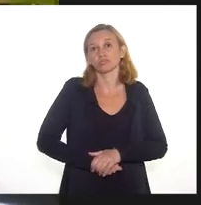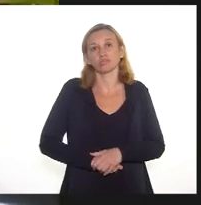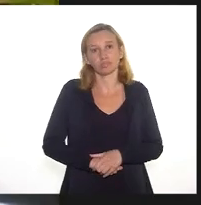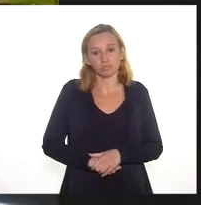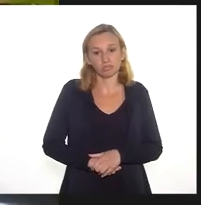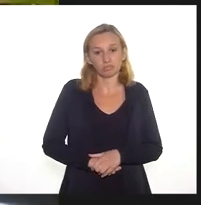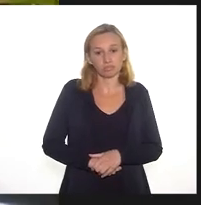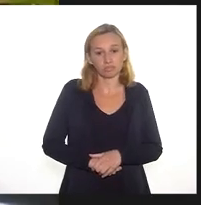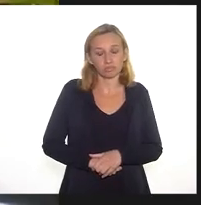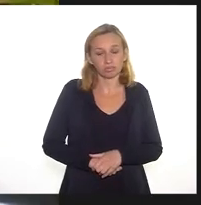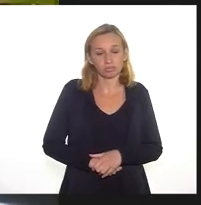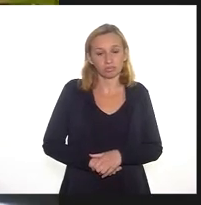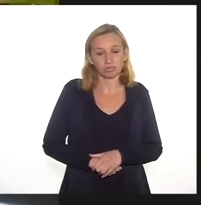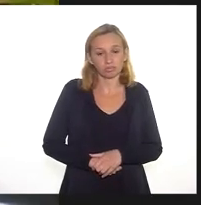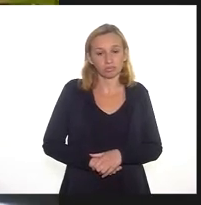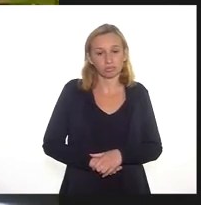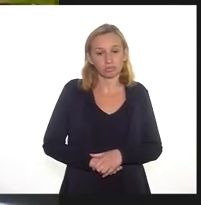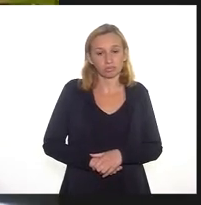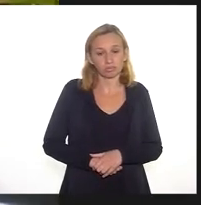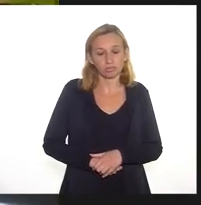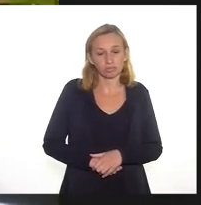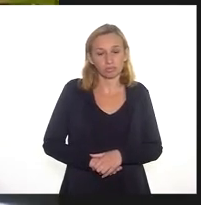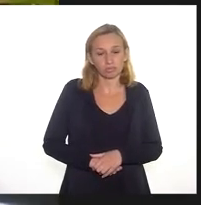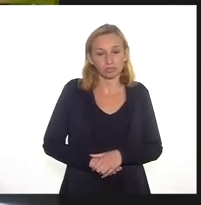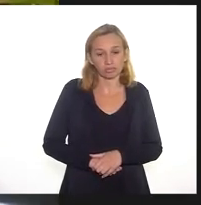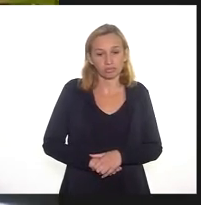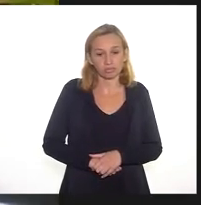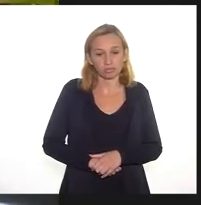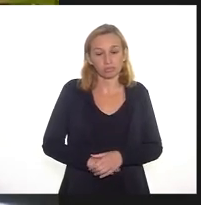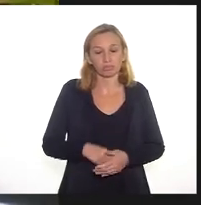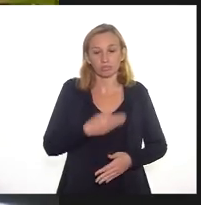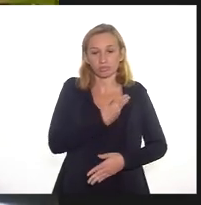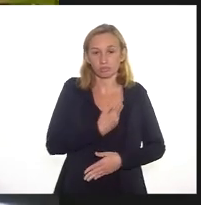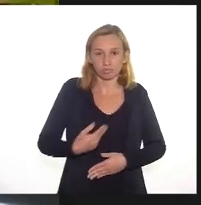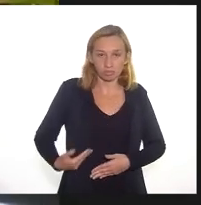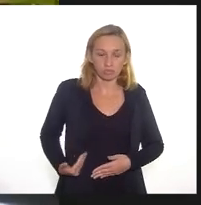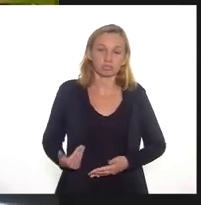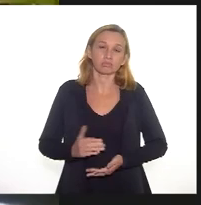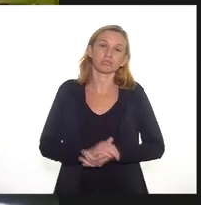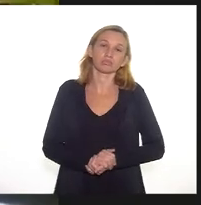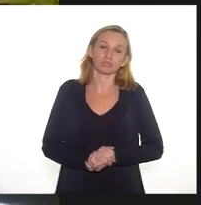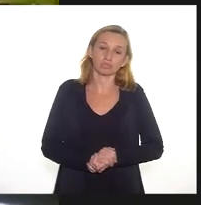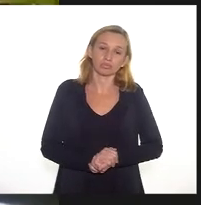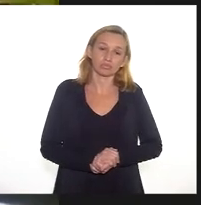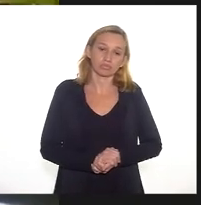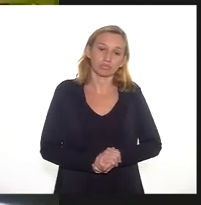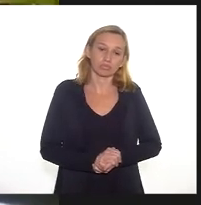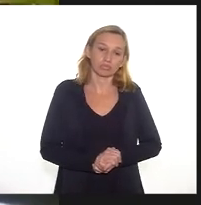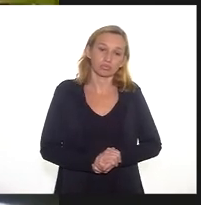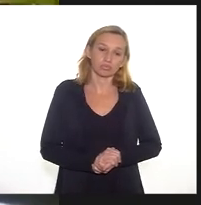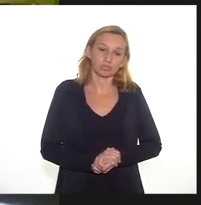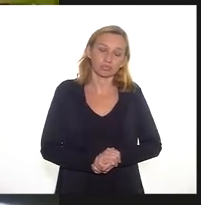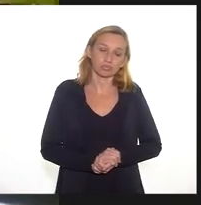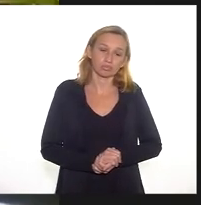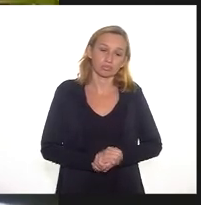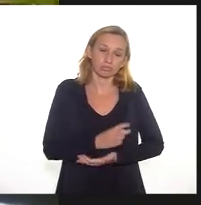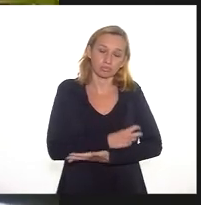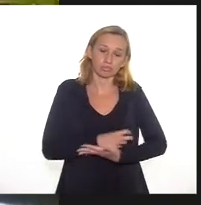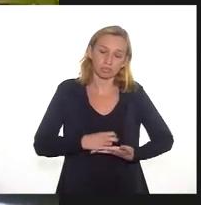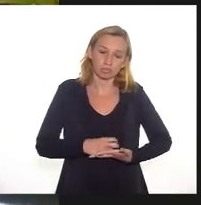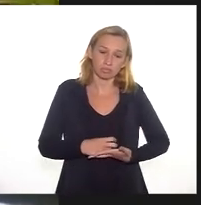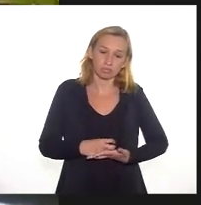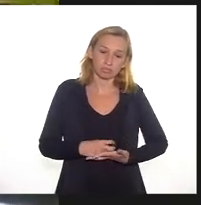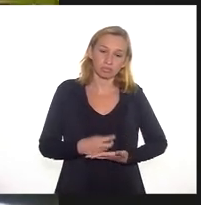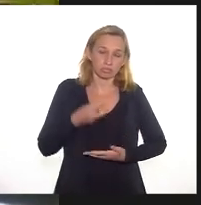a versação da coisa pública. Então, o impeachment do Wilson